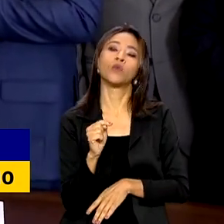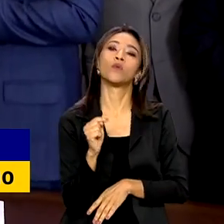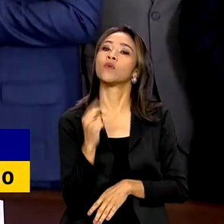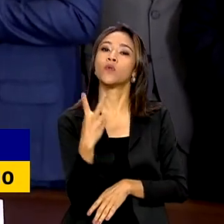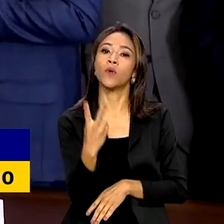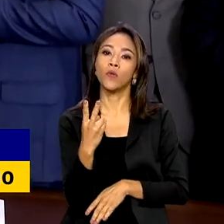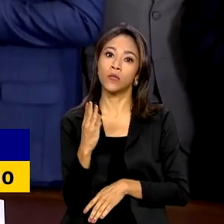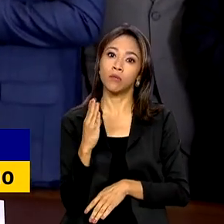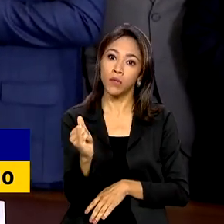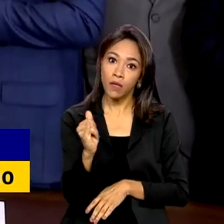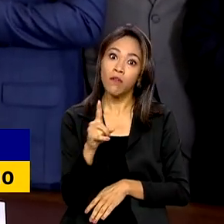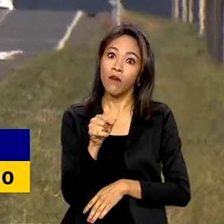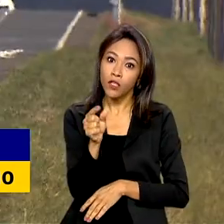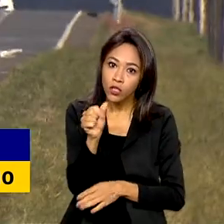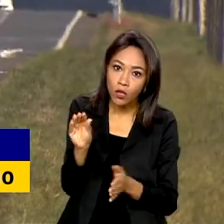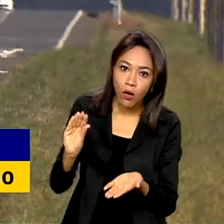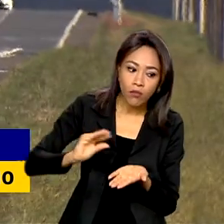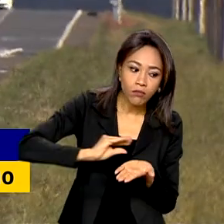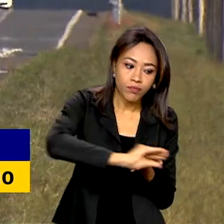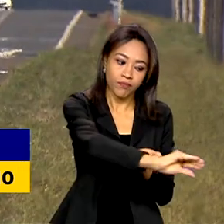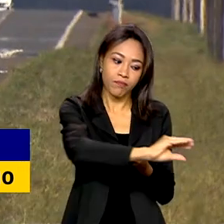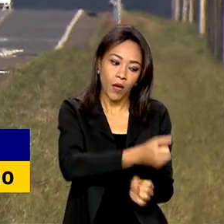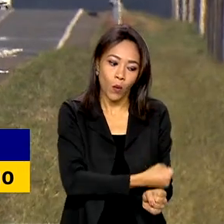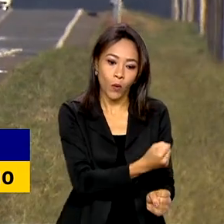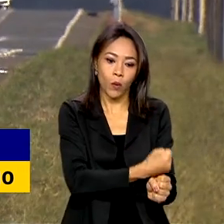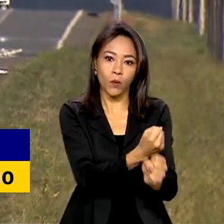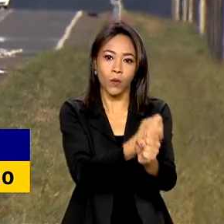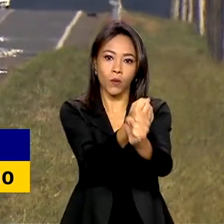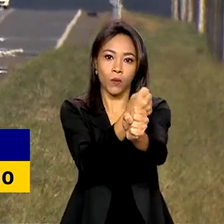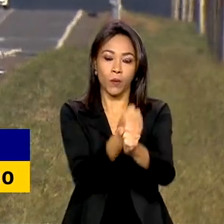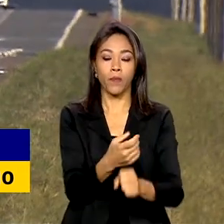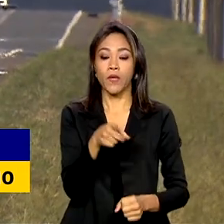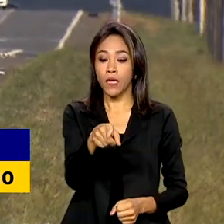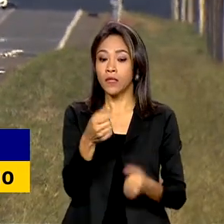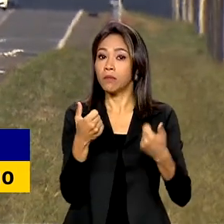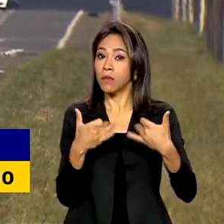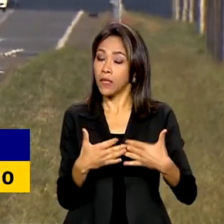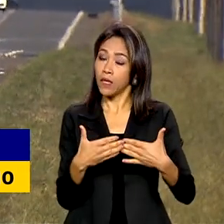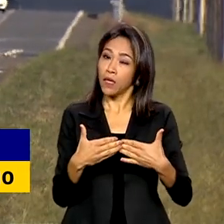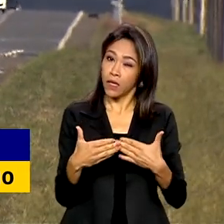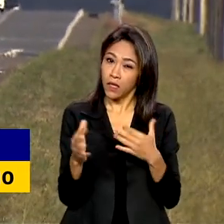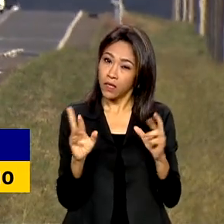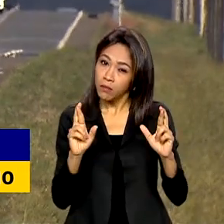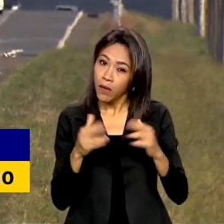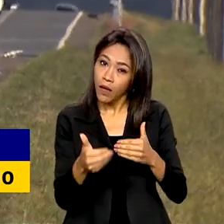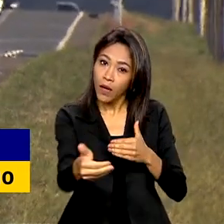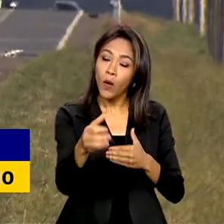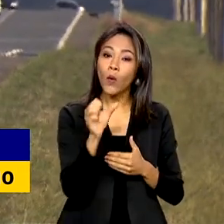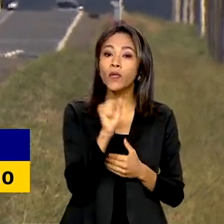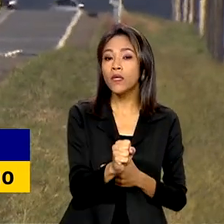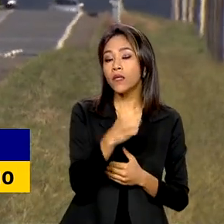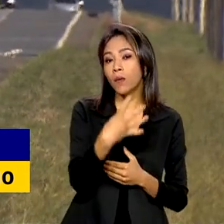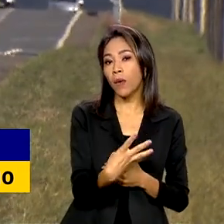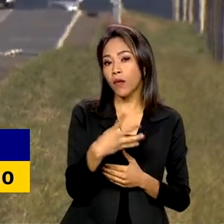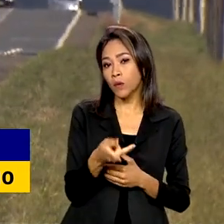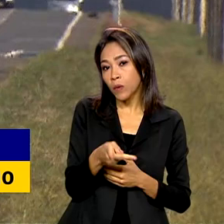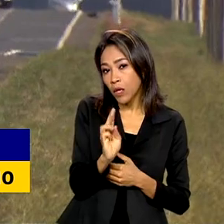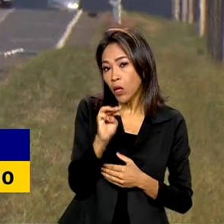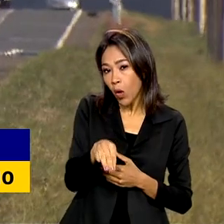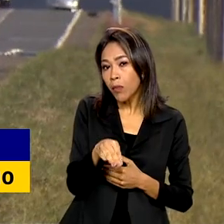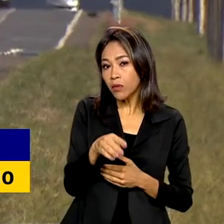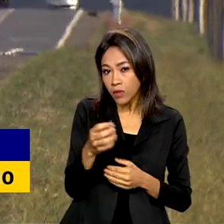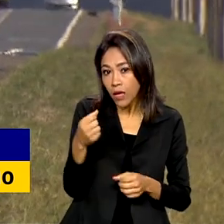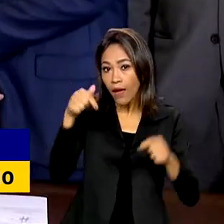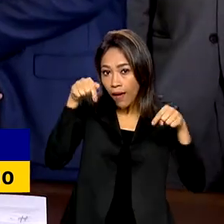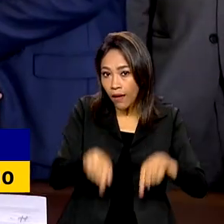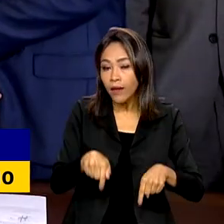já começam imediatamente. A previsão é de que pelo menos 84 quilômetros de pistas duplicadas sejam entregues